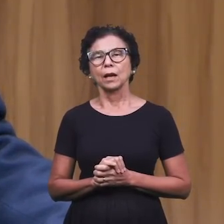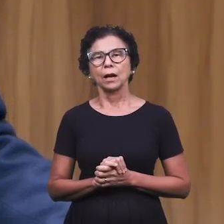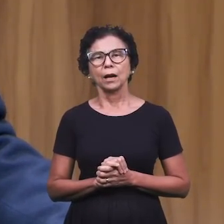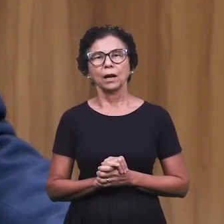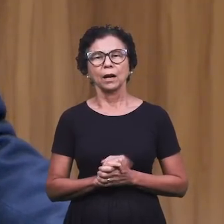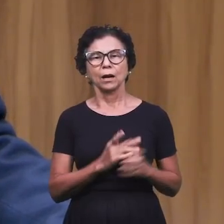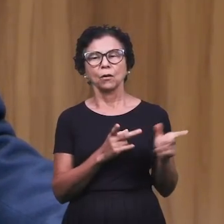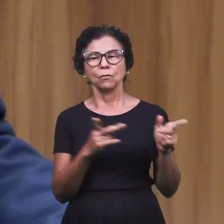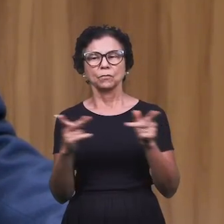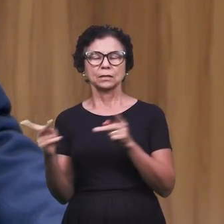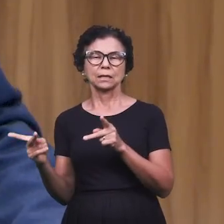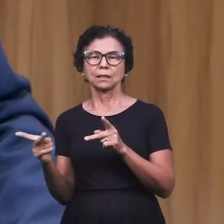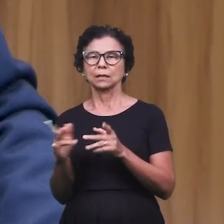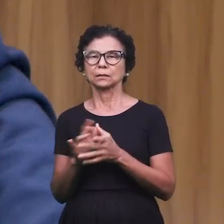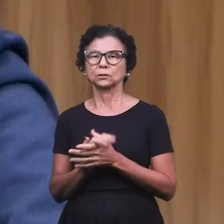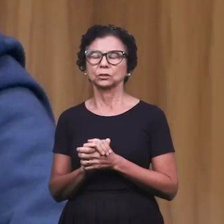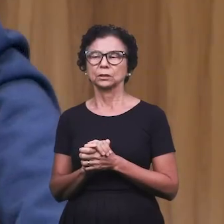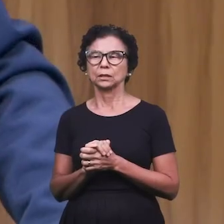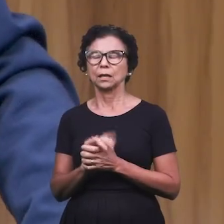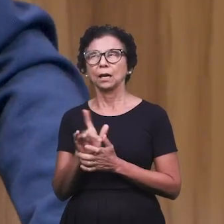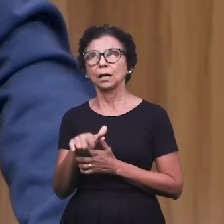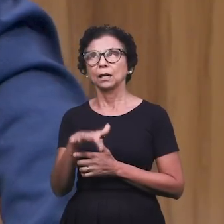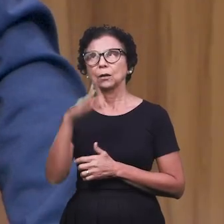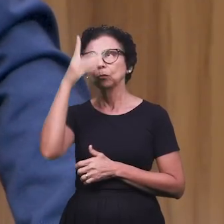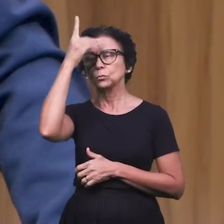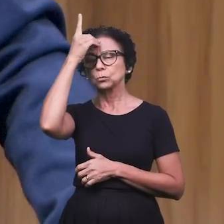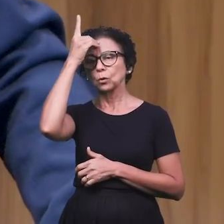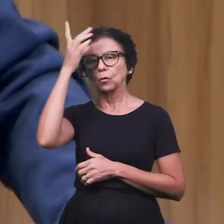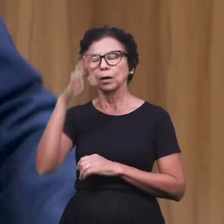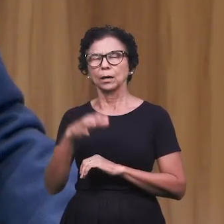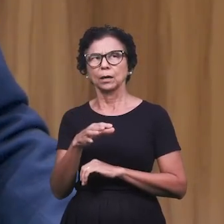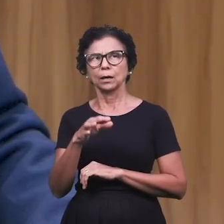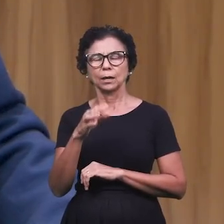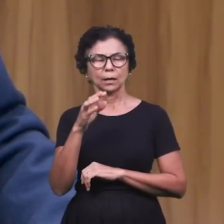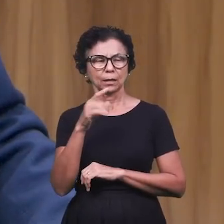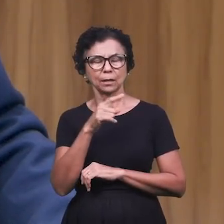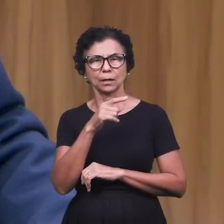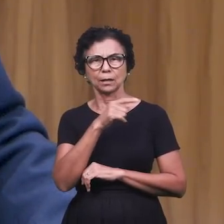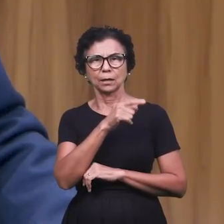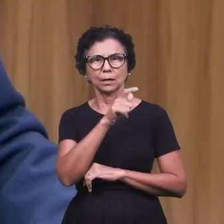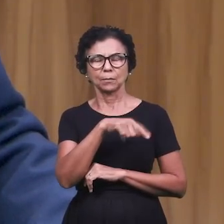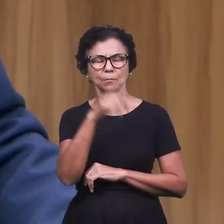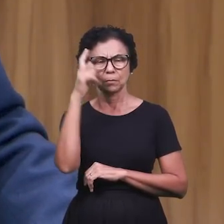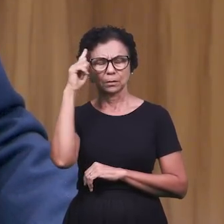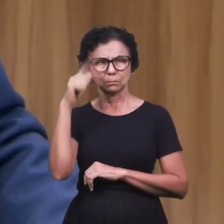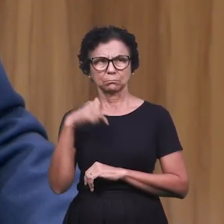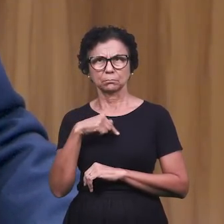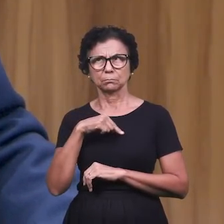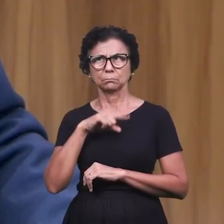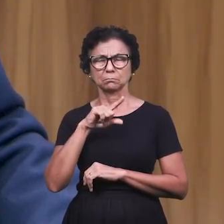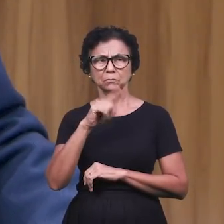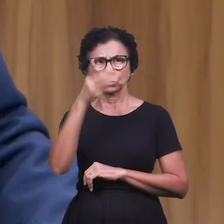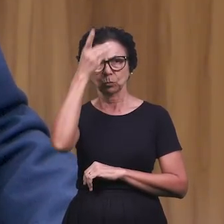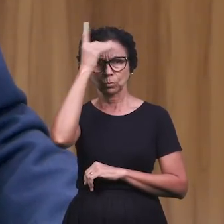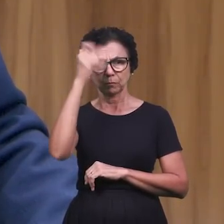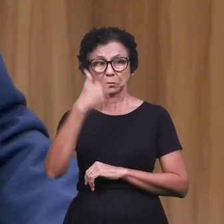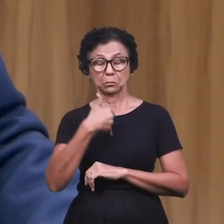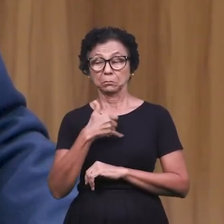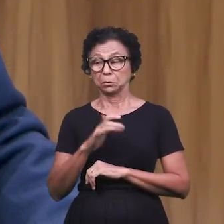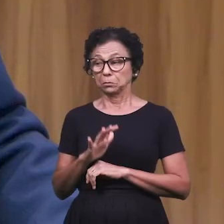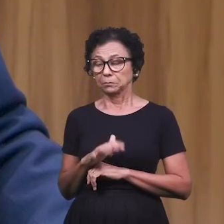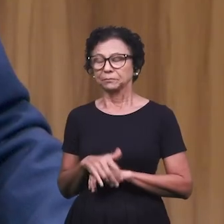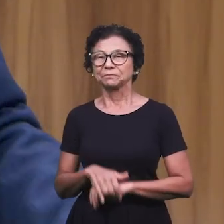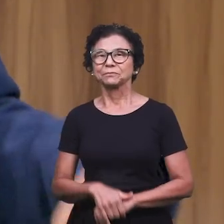os detalhes, te vi debaixo da figueira, como é que viu? E aconteceu muitos fatos desse tipo no nosso culto profético, né, nas igrejas, sobre